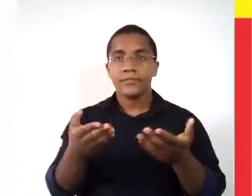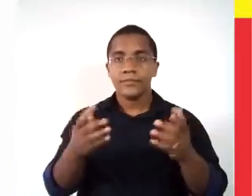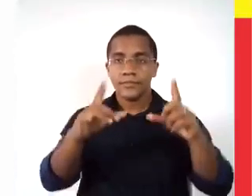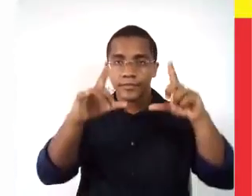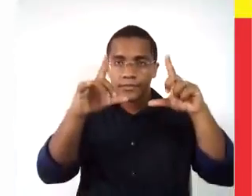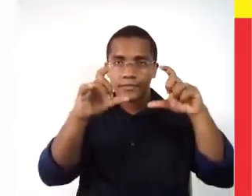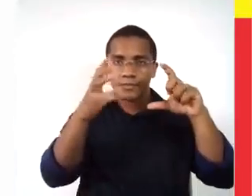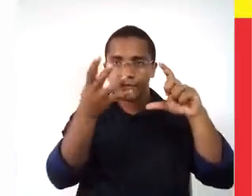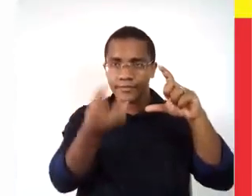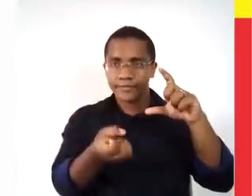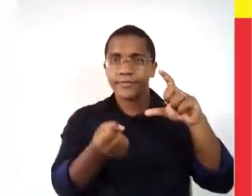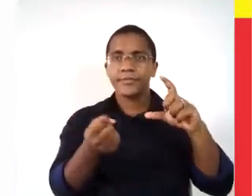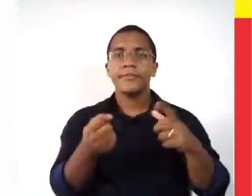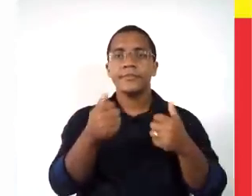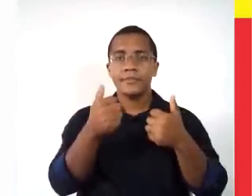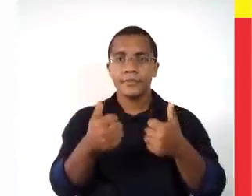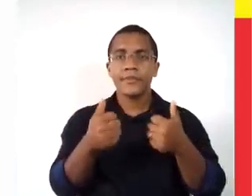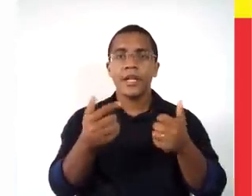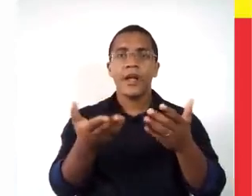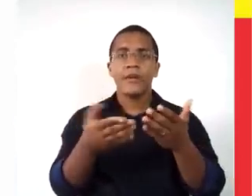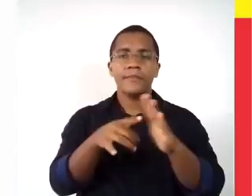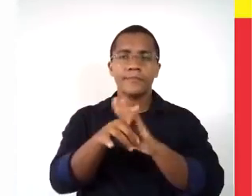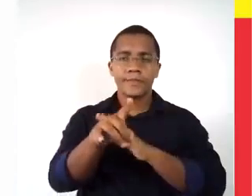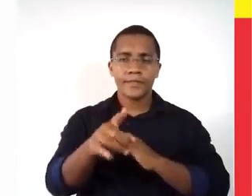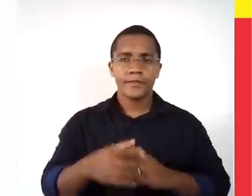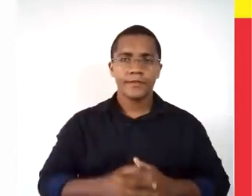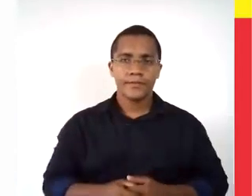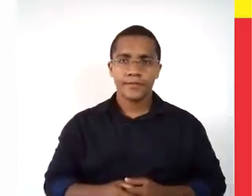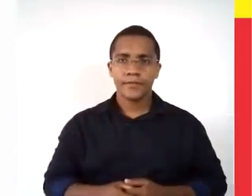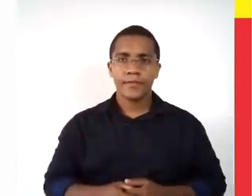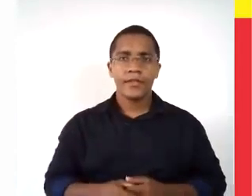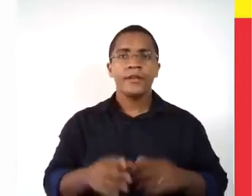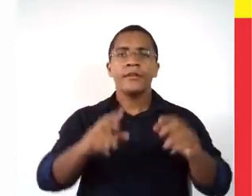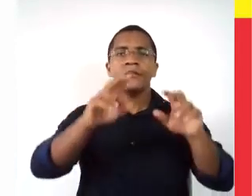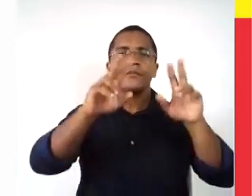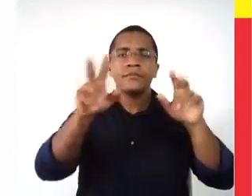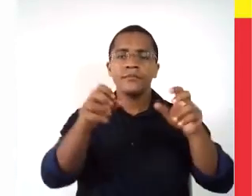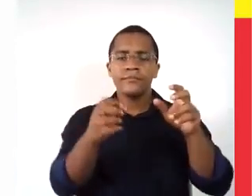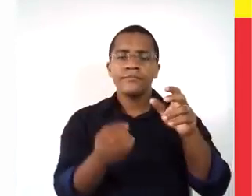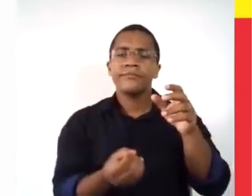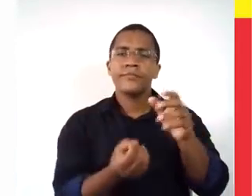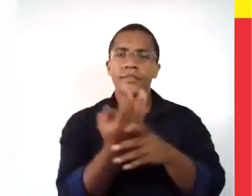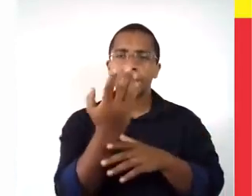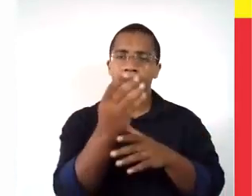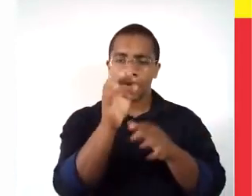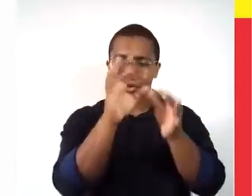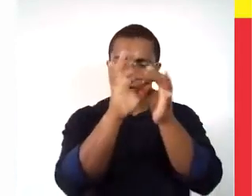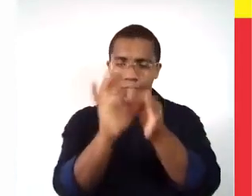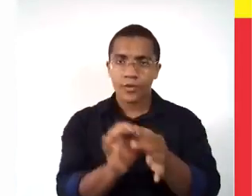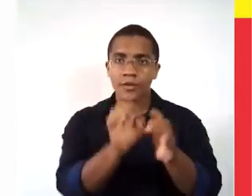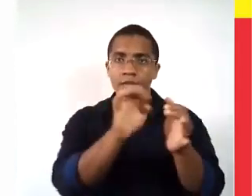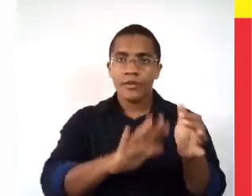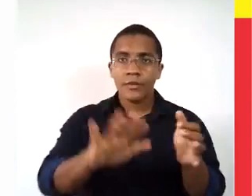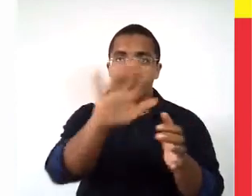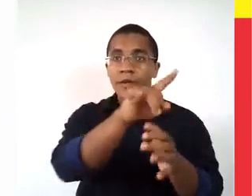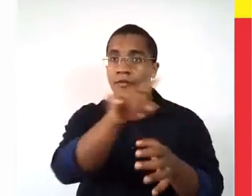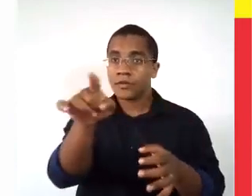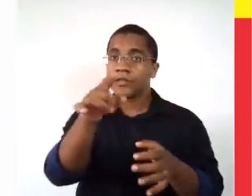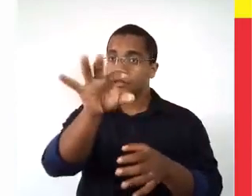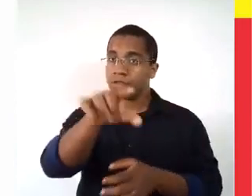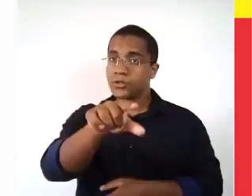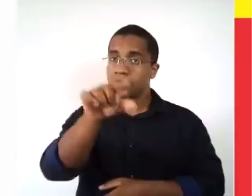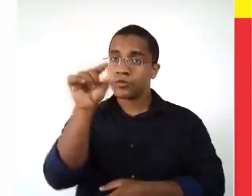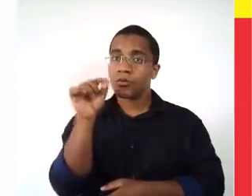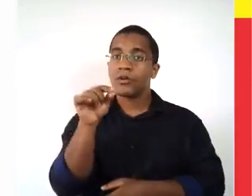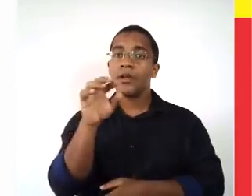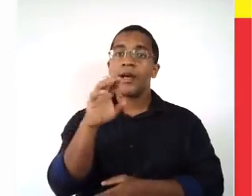na tela, tá? E observem a questão comigo, ok? Sobre a origem da União Europeia, tá? Assinale a alternativa